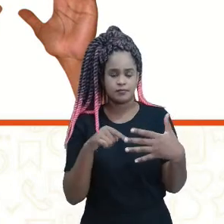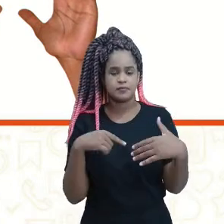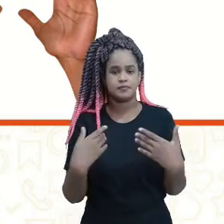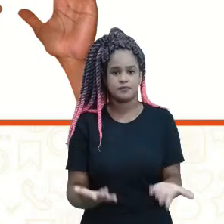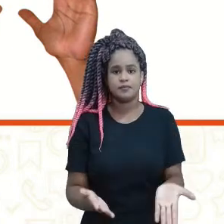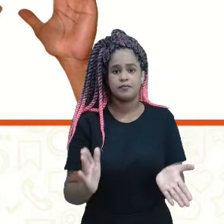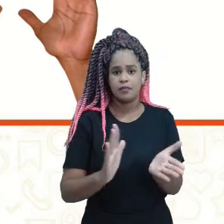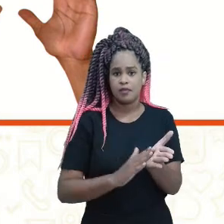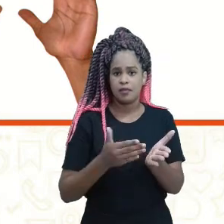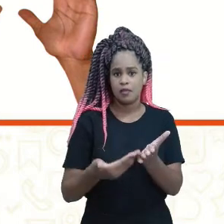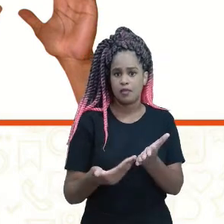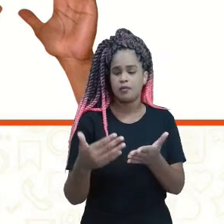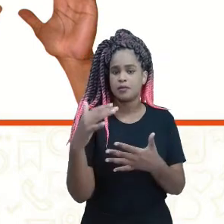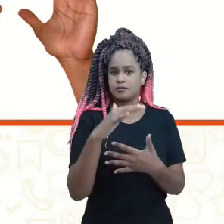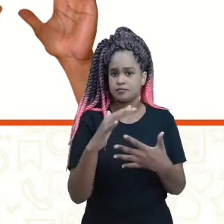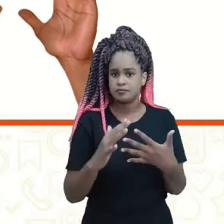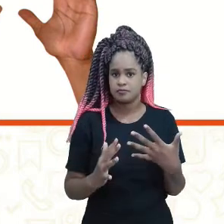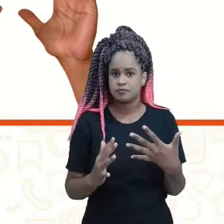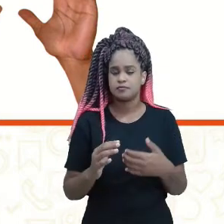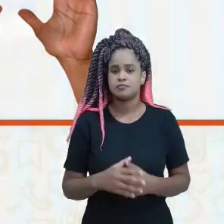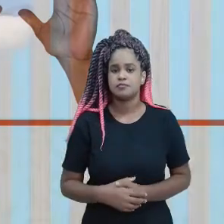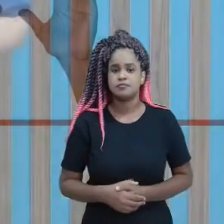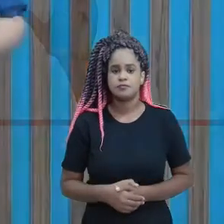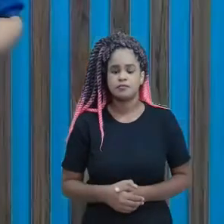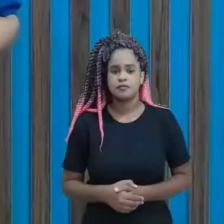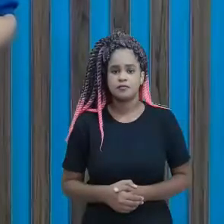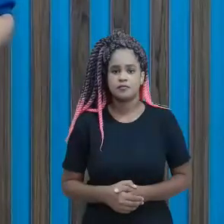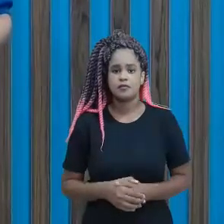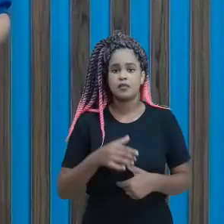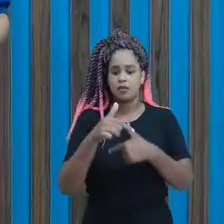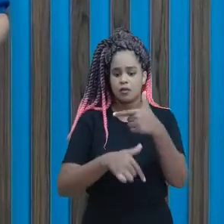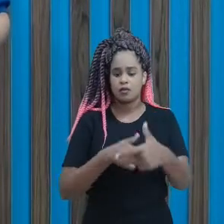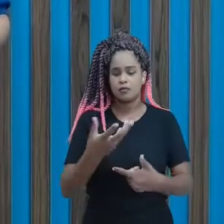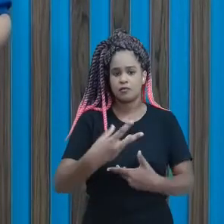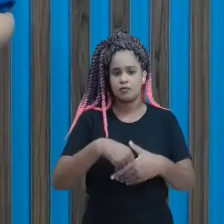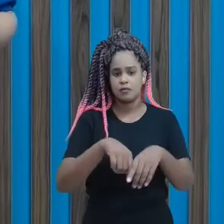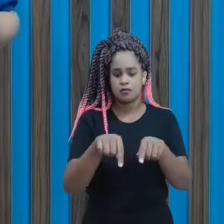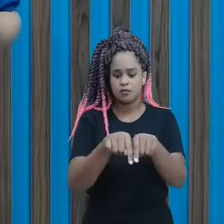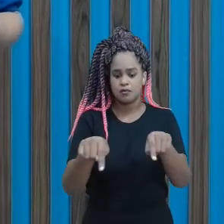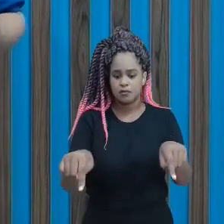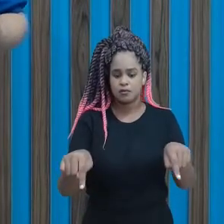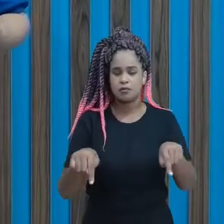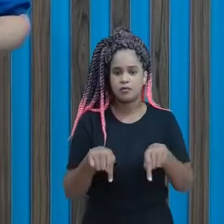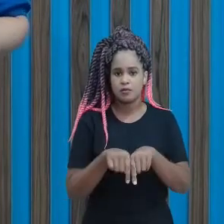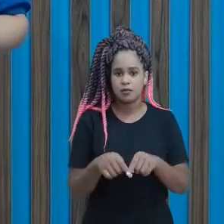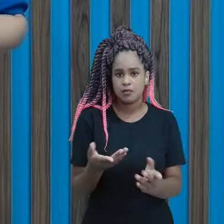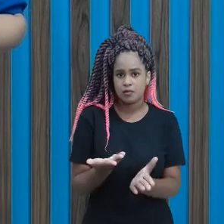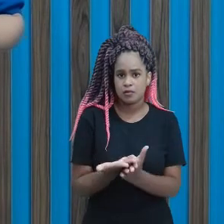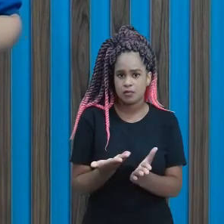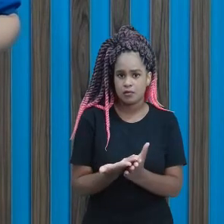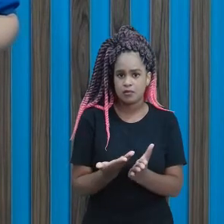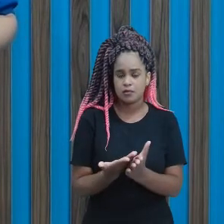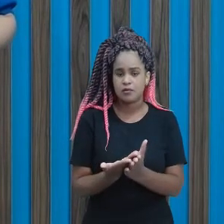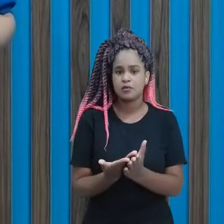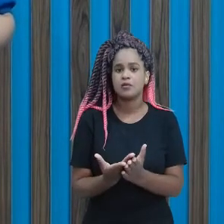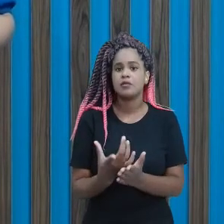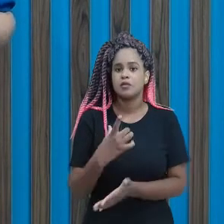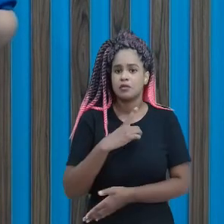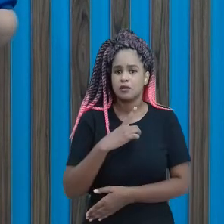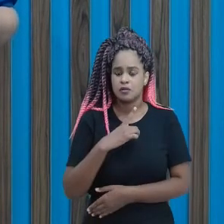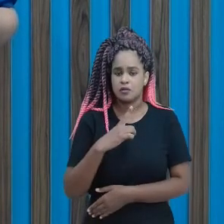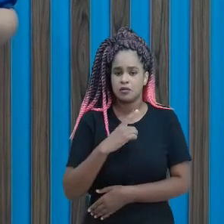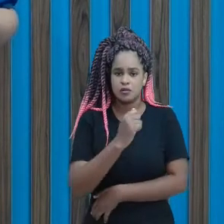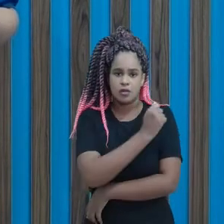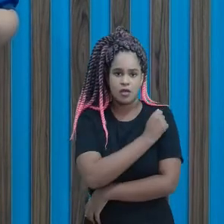intérprete, ele que trabalha na sala de aula, não é? Quando existe um estudante